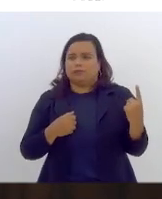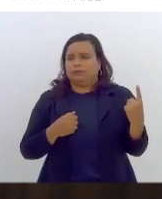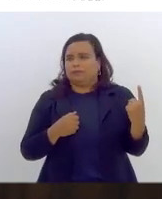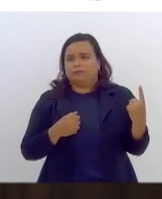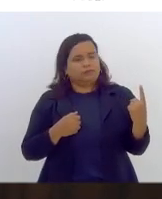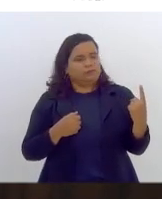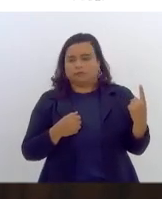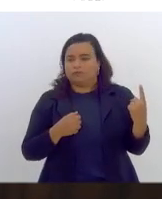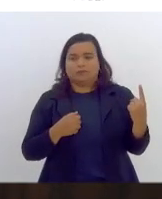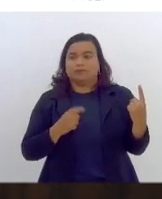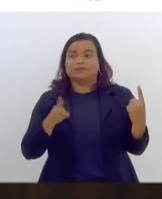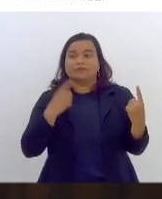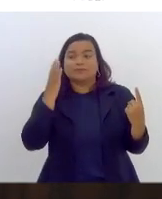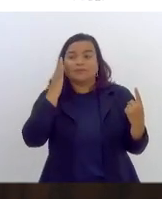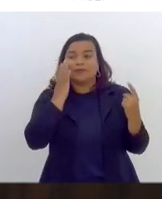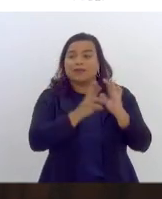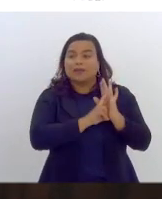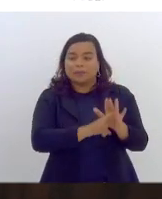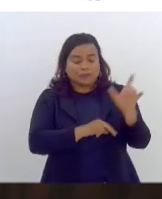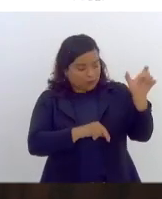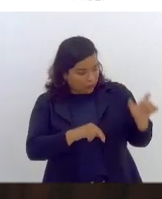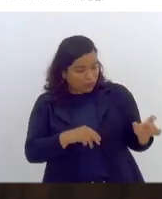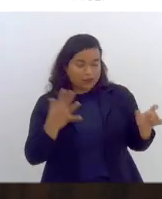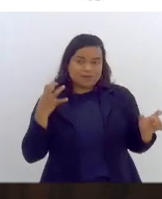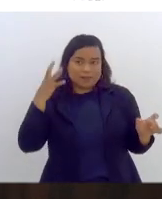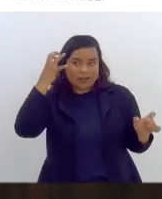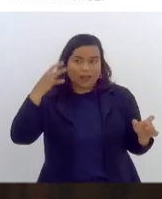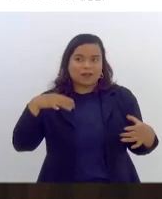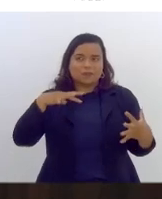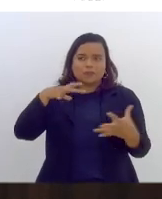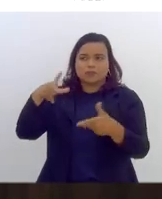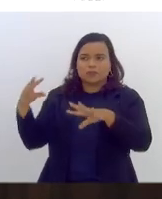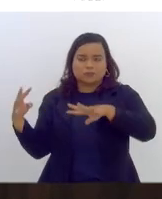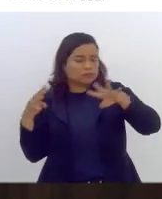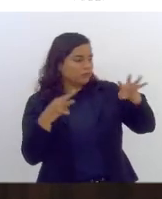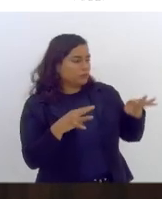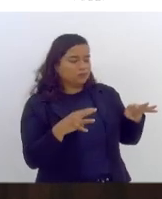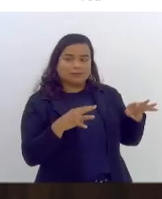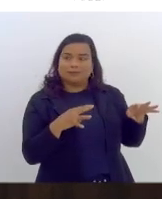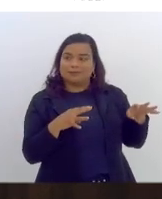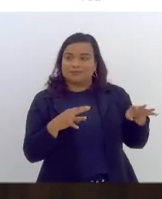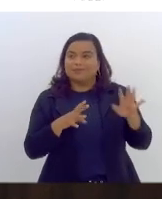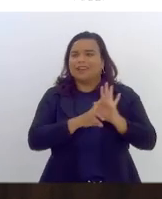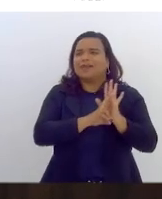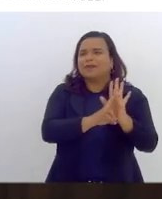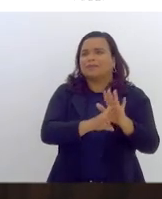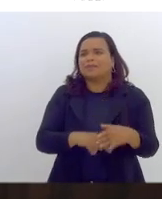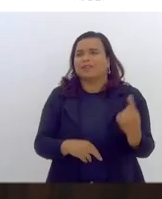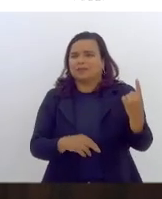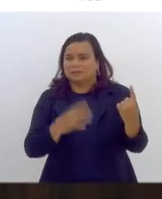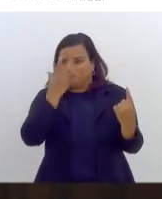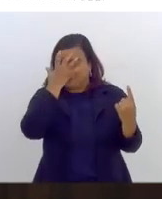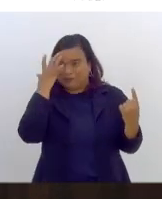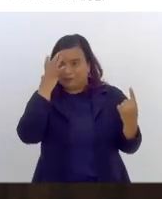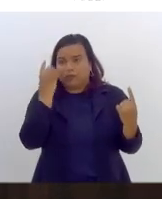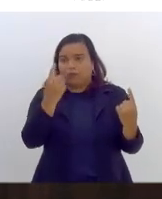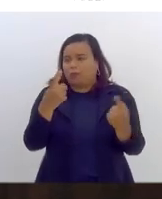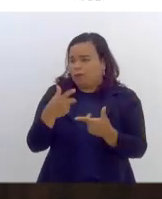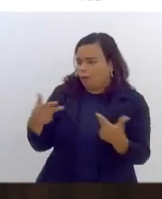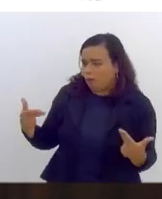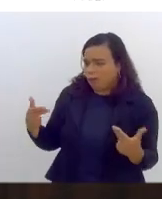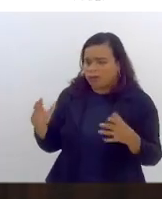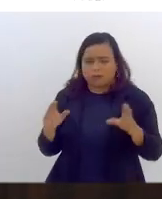porque o que representa Marielle Franco para o mundo não dá para representar em uma só coisa, em um